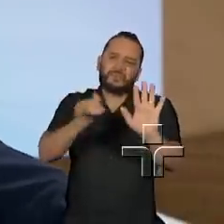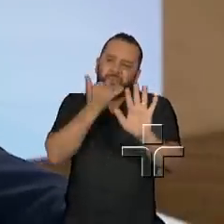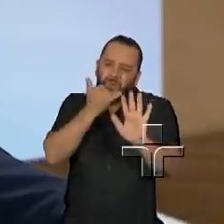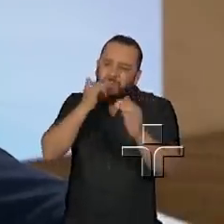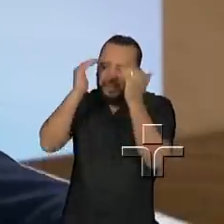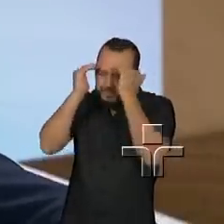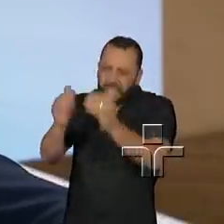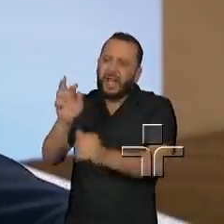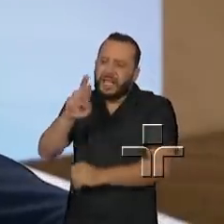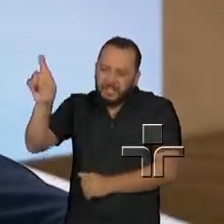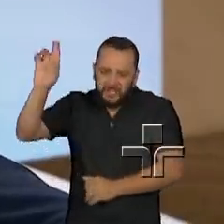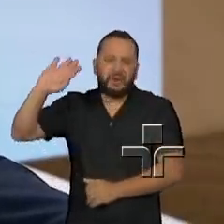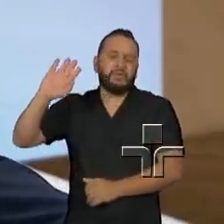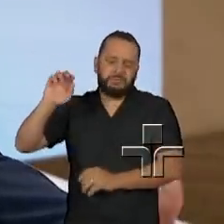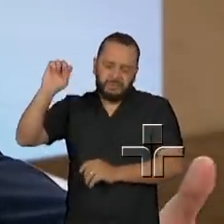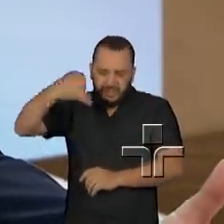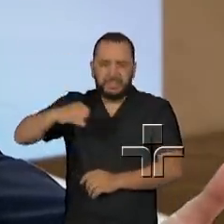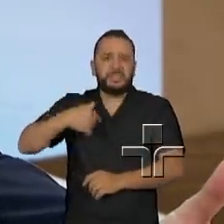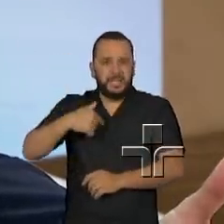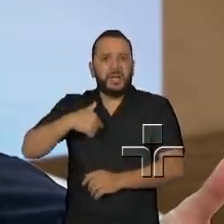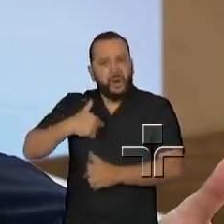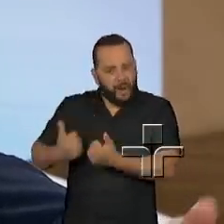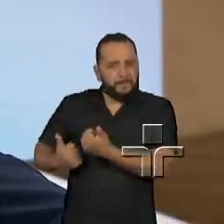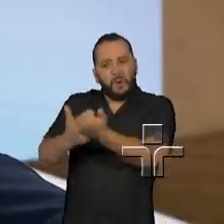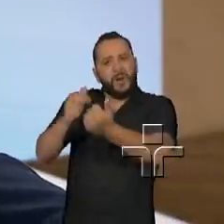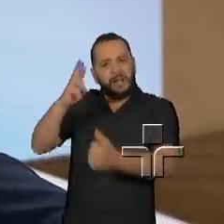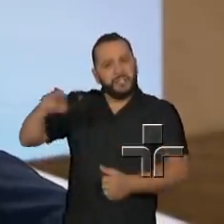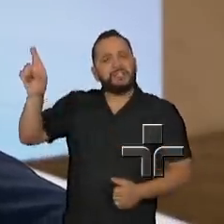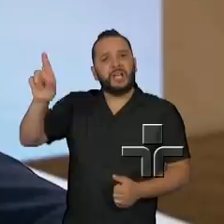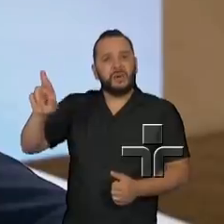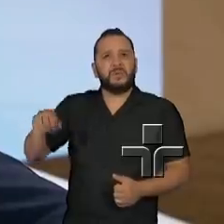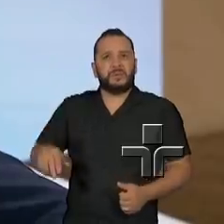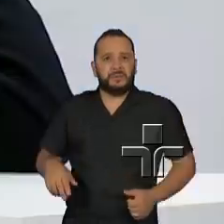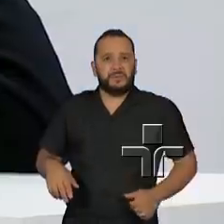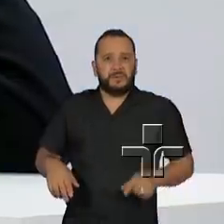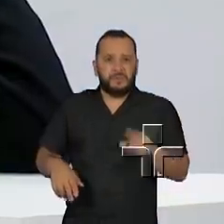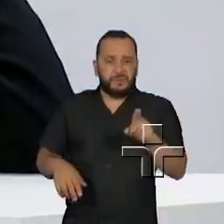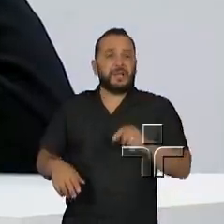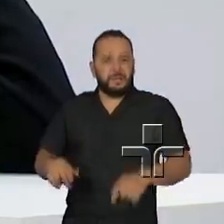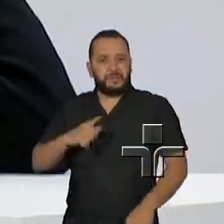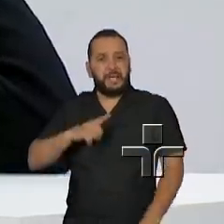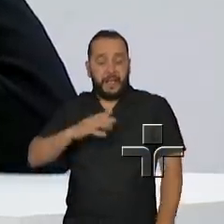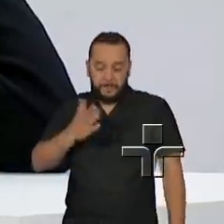Tenho a minha. Mas, por favor... Que é qual? A minha, que eu inventei.